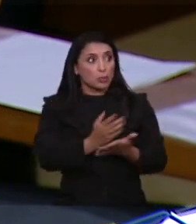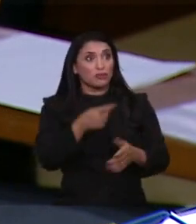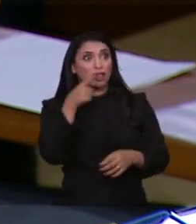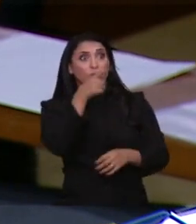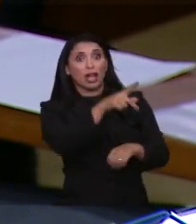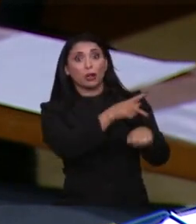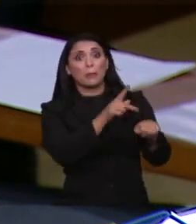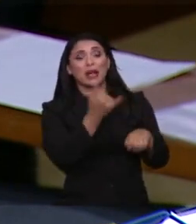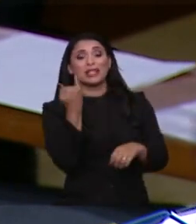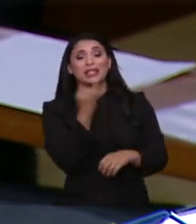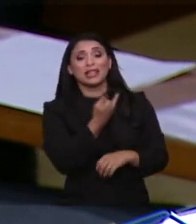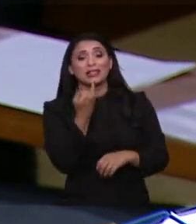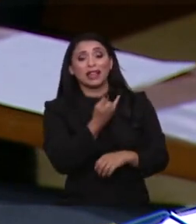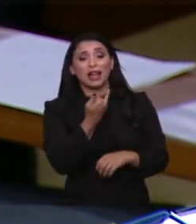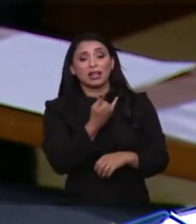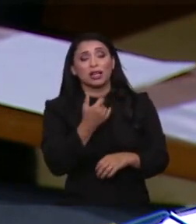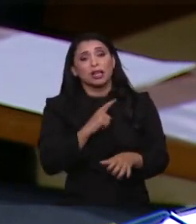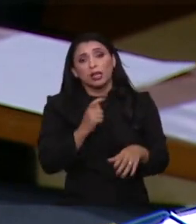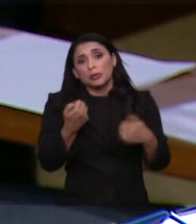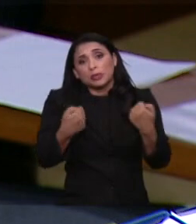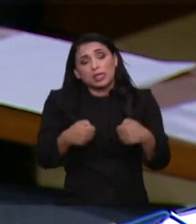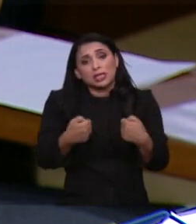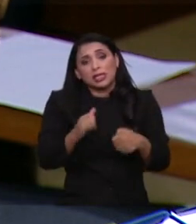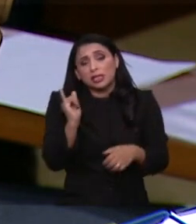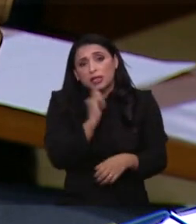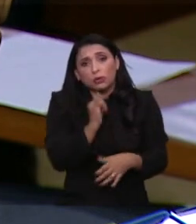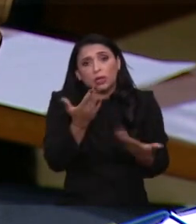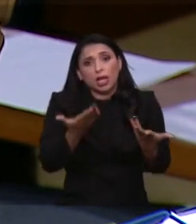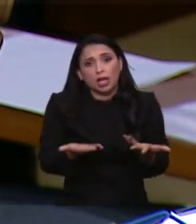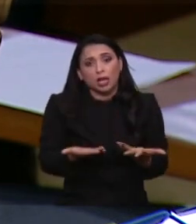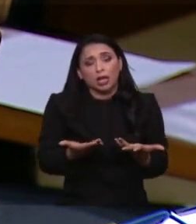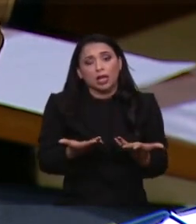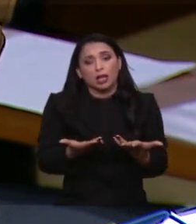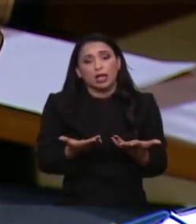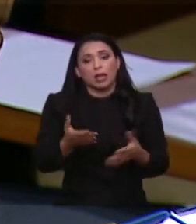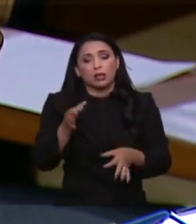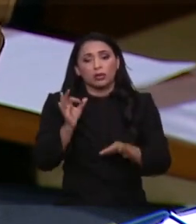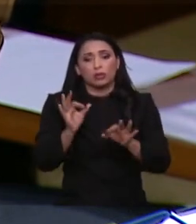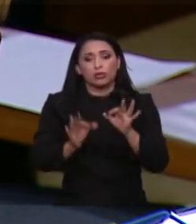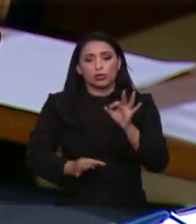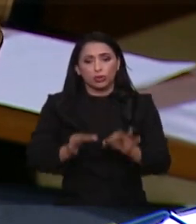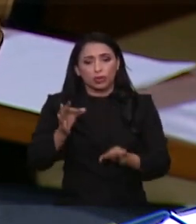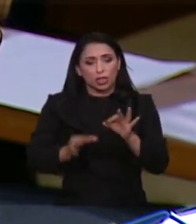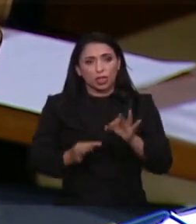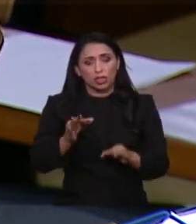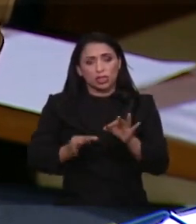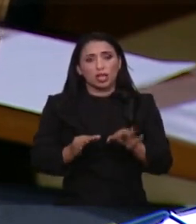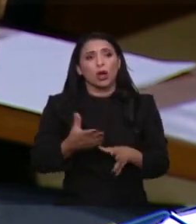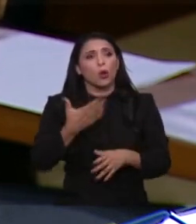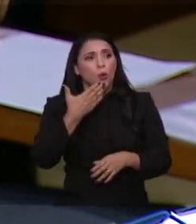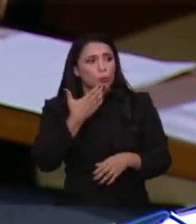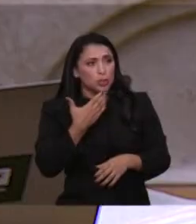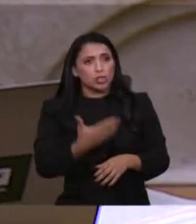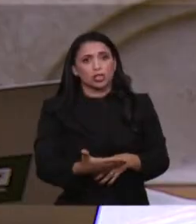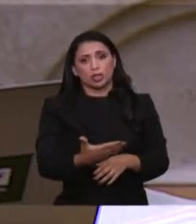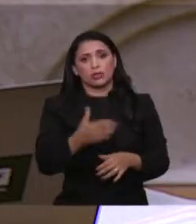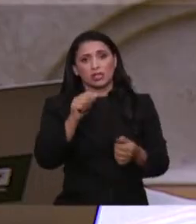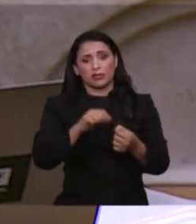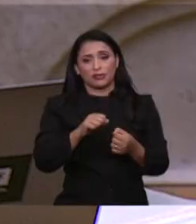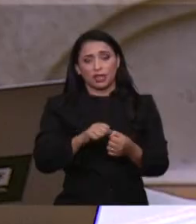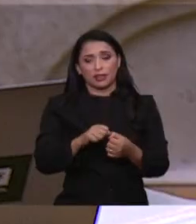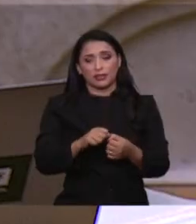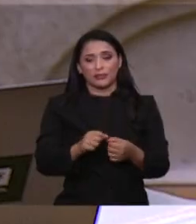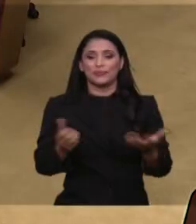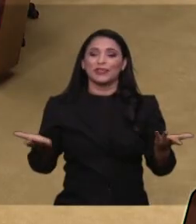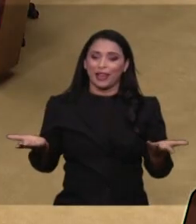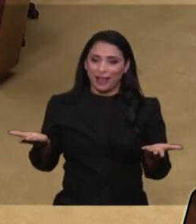ficou faltando exemplo para a possibilidade jurídica do pedido e pusemos só interesse e legitimidade. Ministro Alexandre.